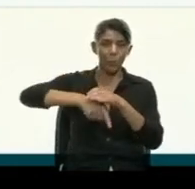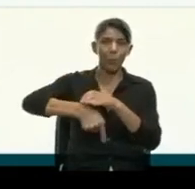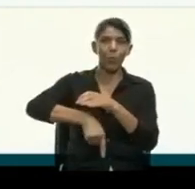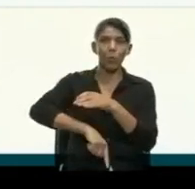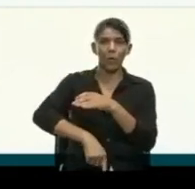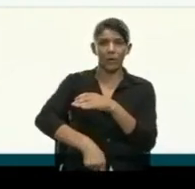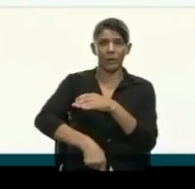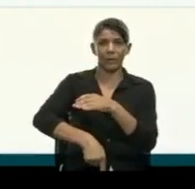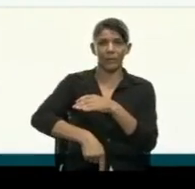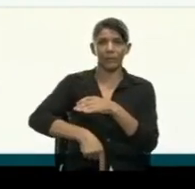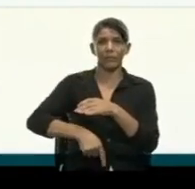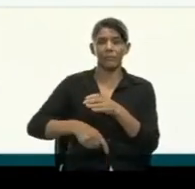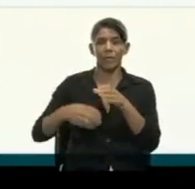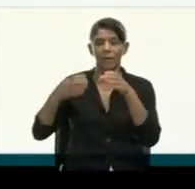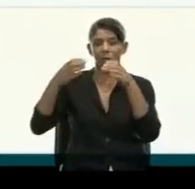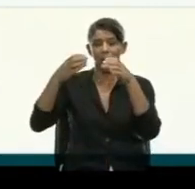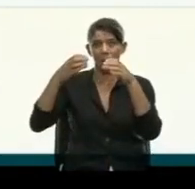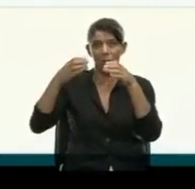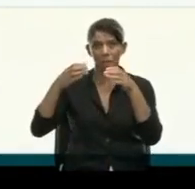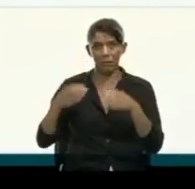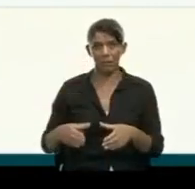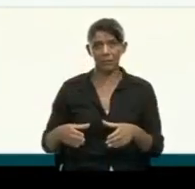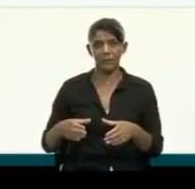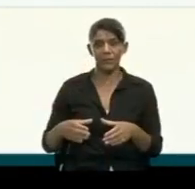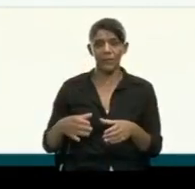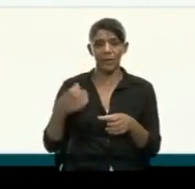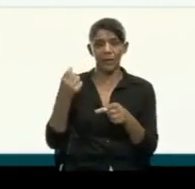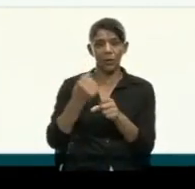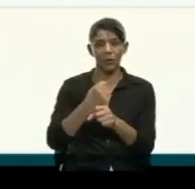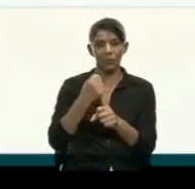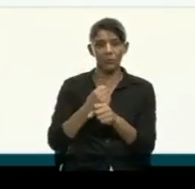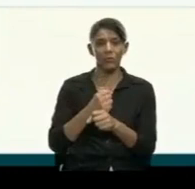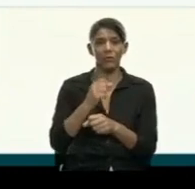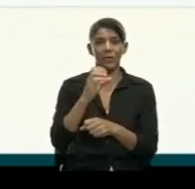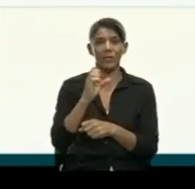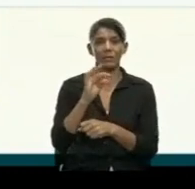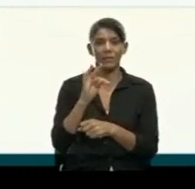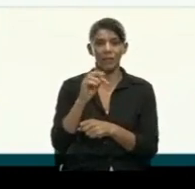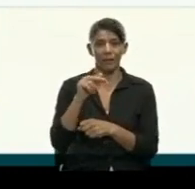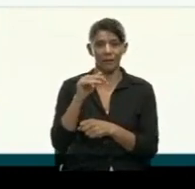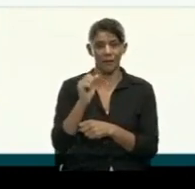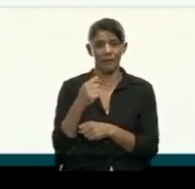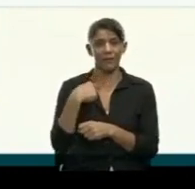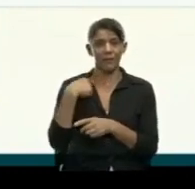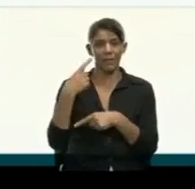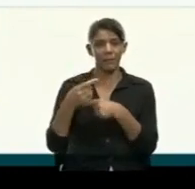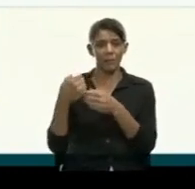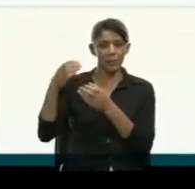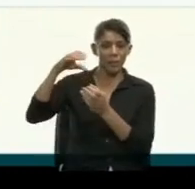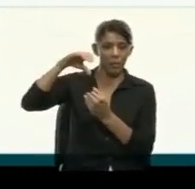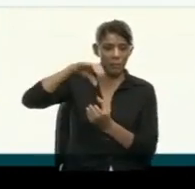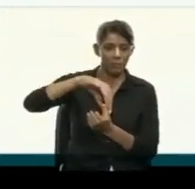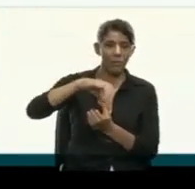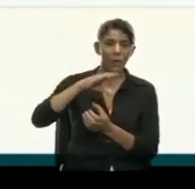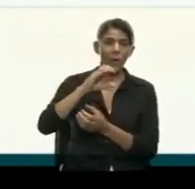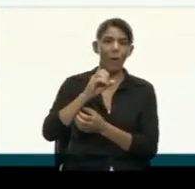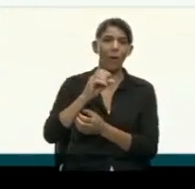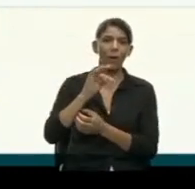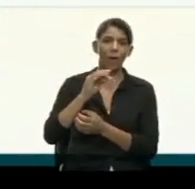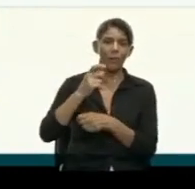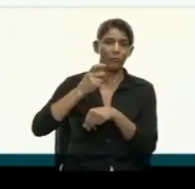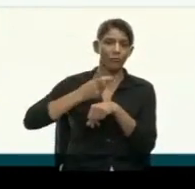perfuração para inserir a armadura, né, da estaca e depois a concretagem. Bom, então a gente vê aqui